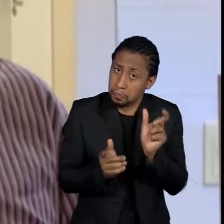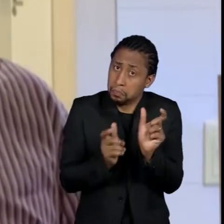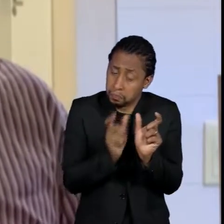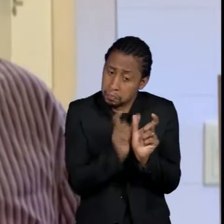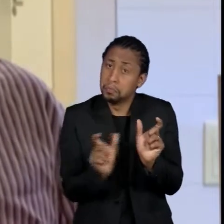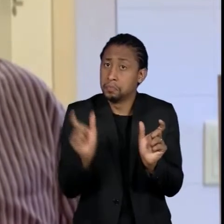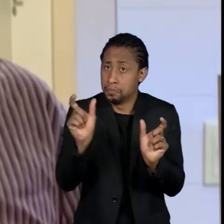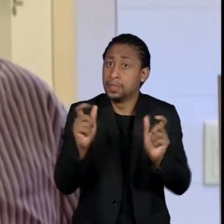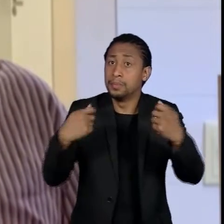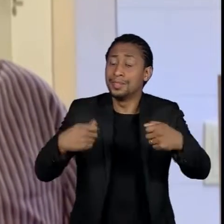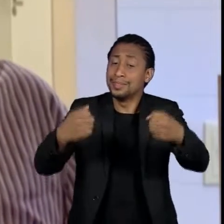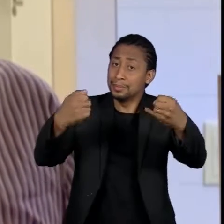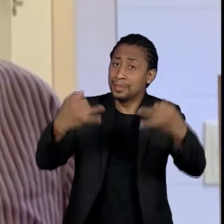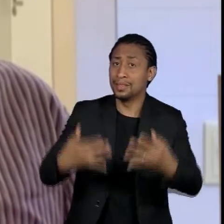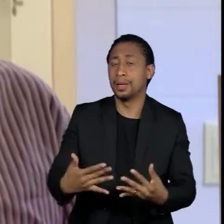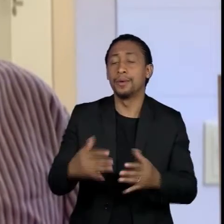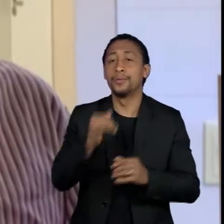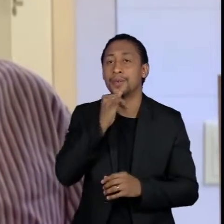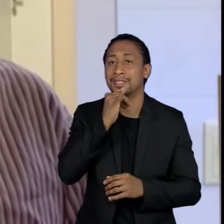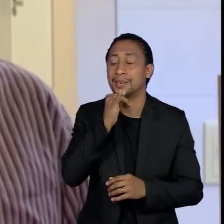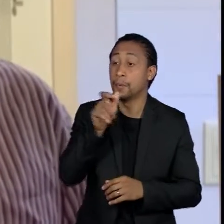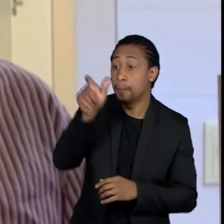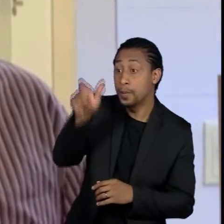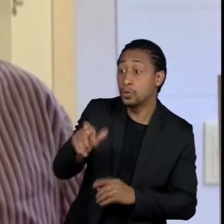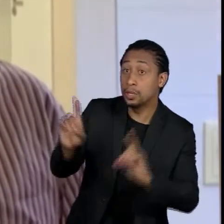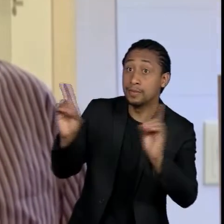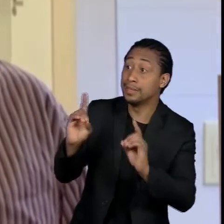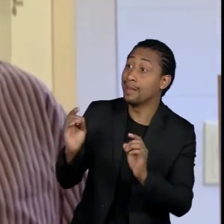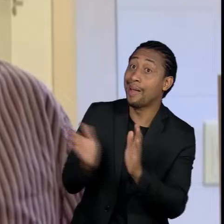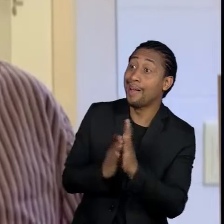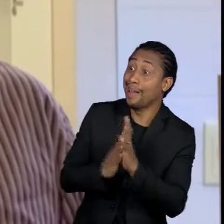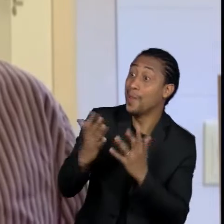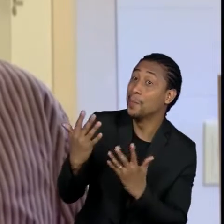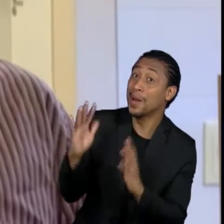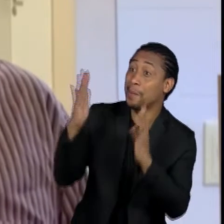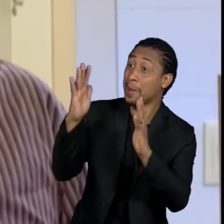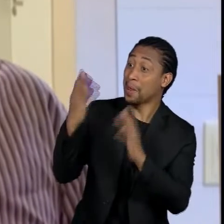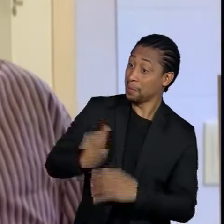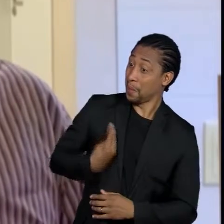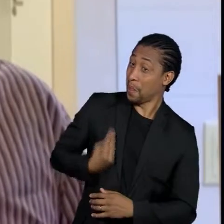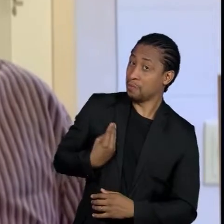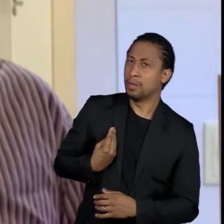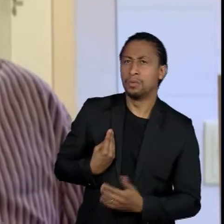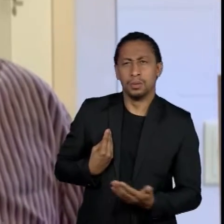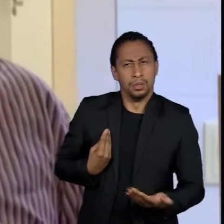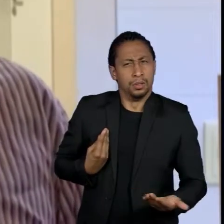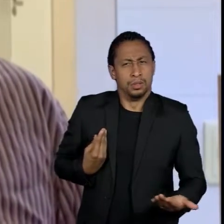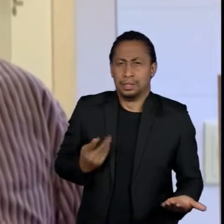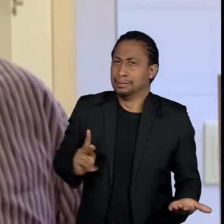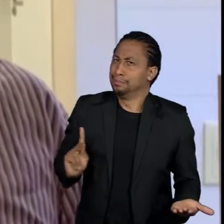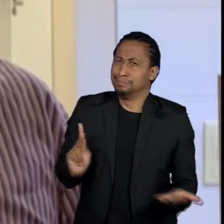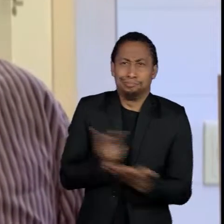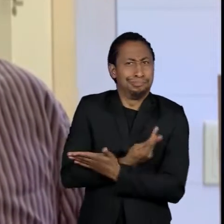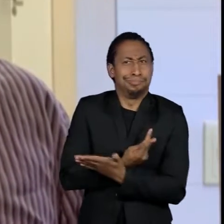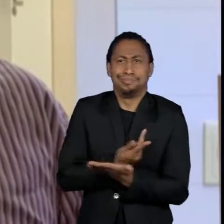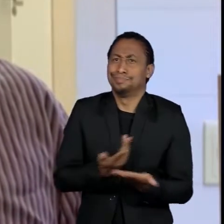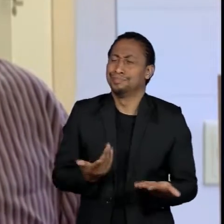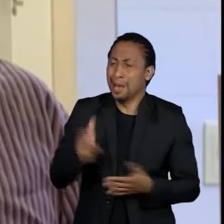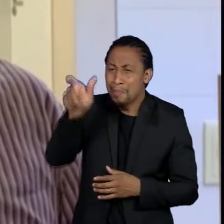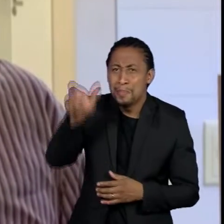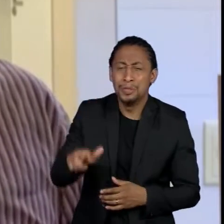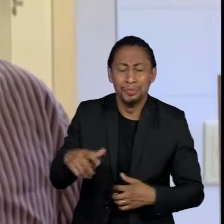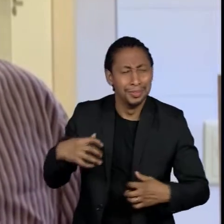explicar para as pessoas que dar parabéns para a pessoa com deficiência pelo simples fato dela existir é uma atitude que cala o coração da pessoa